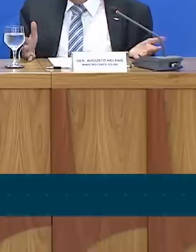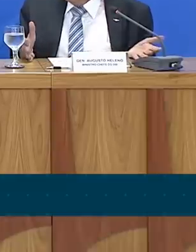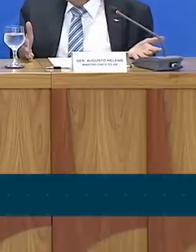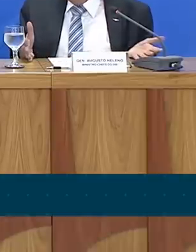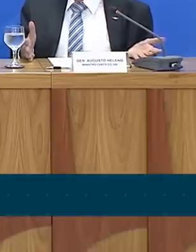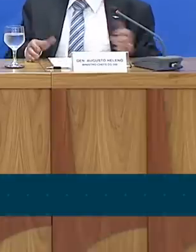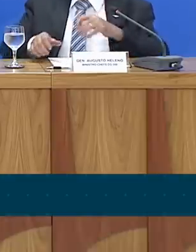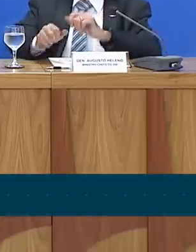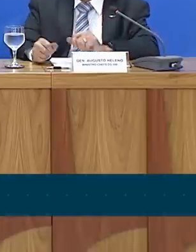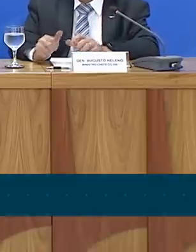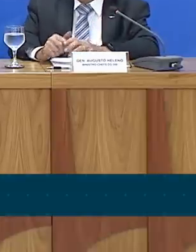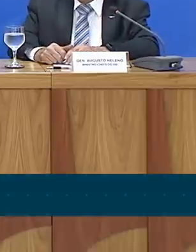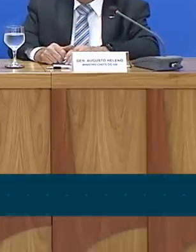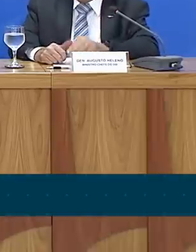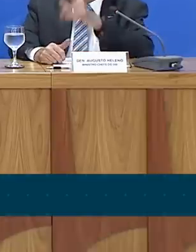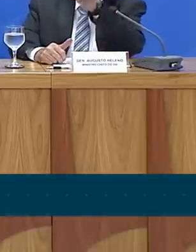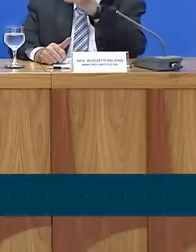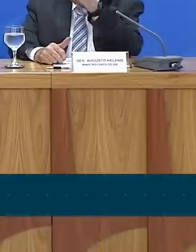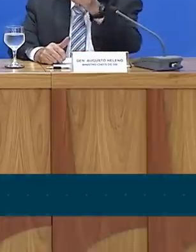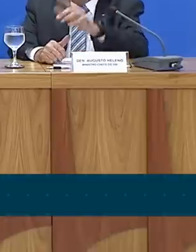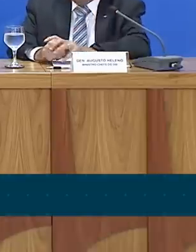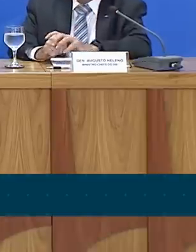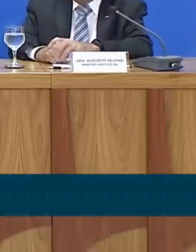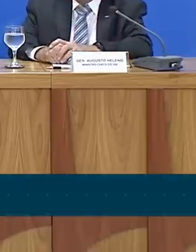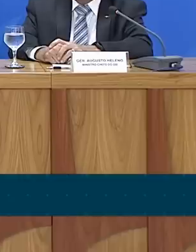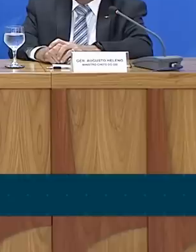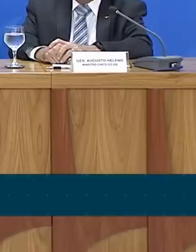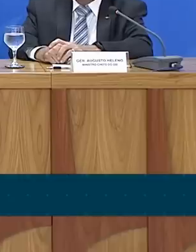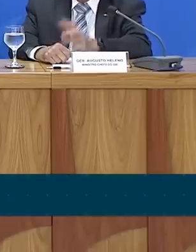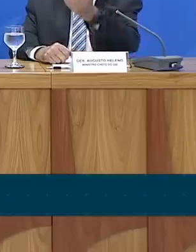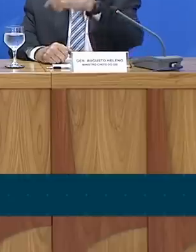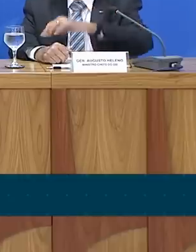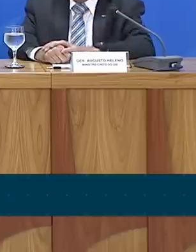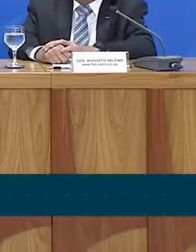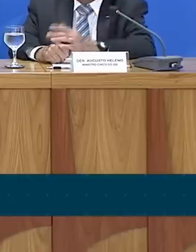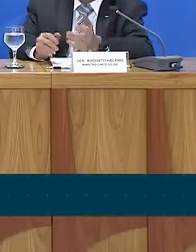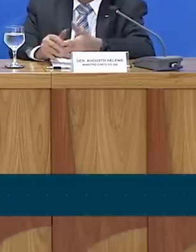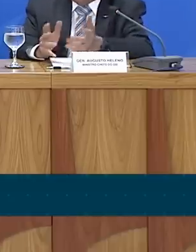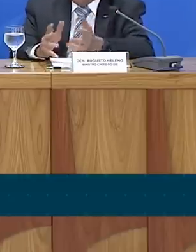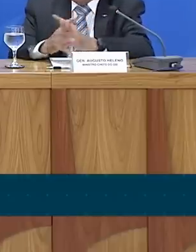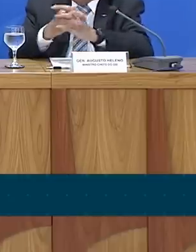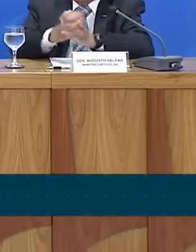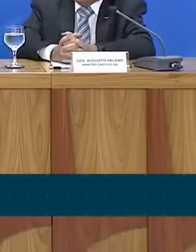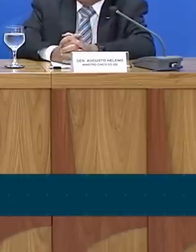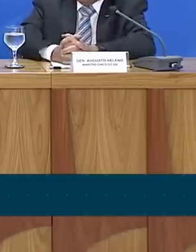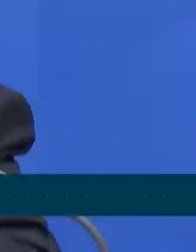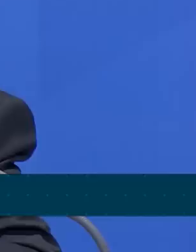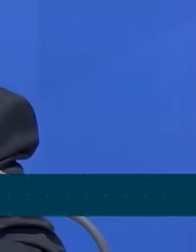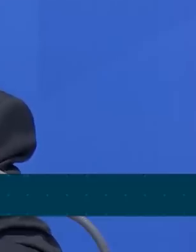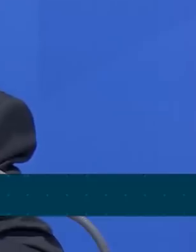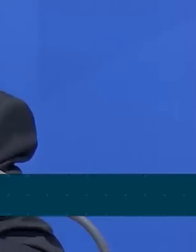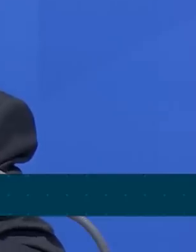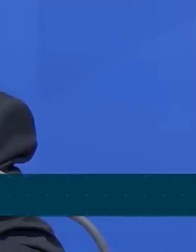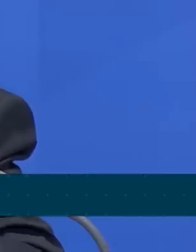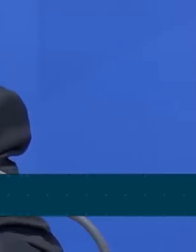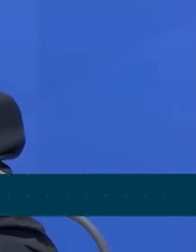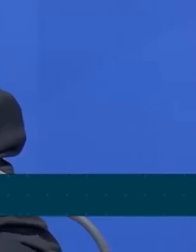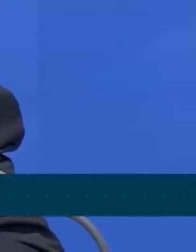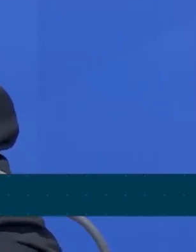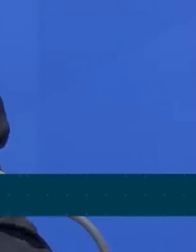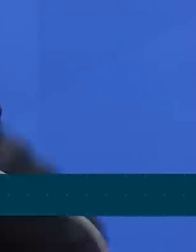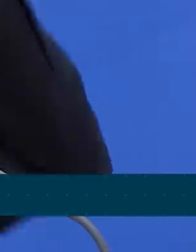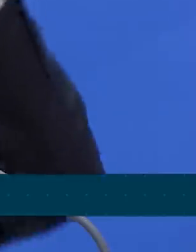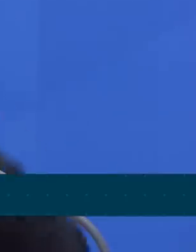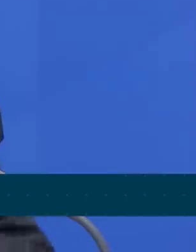e aí eu lá pra montar a madeira voltar no caminho da madeira que moral que ele tem para mudar a madeira não